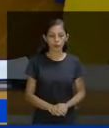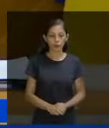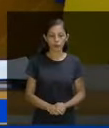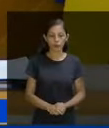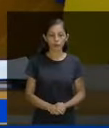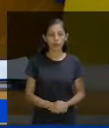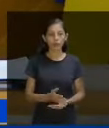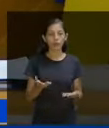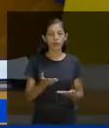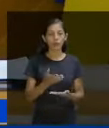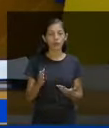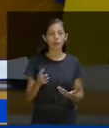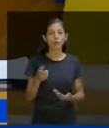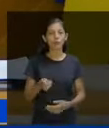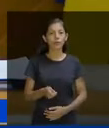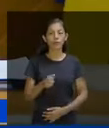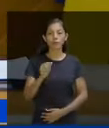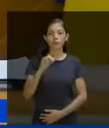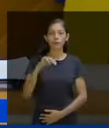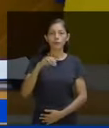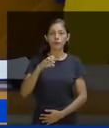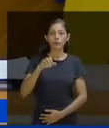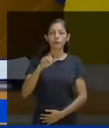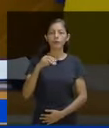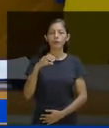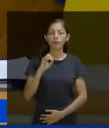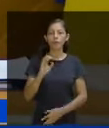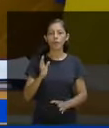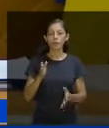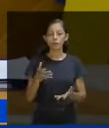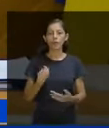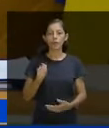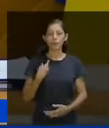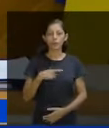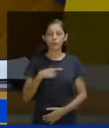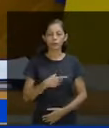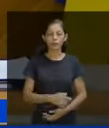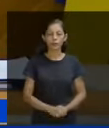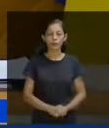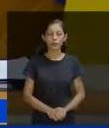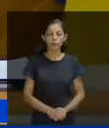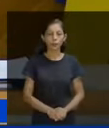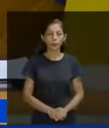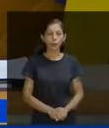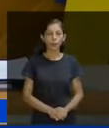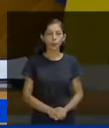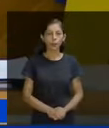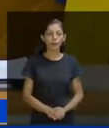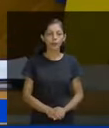está conosco, acho que... Anselmo, tudo bem? Tudo bem, doutor?